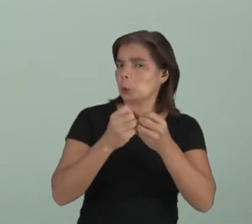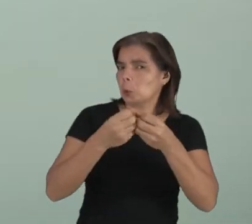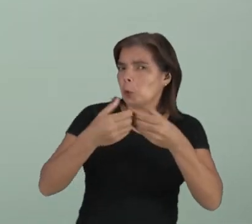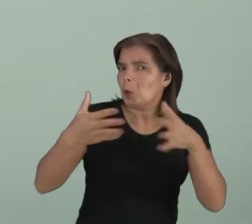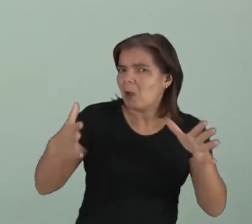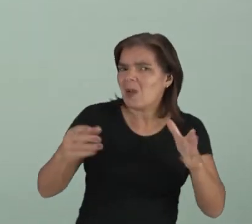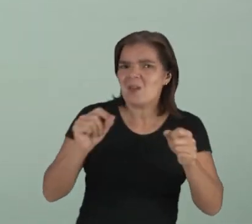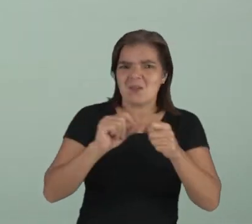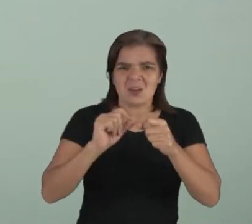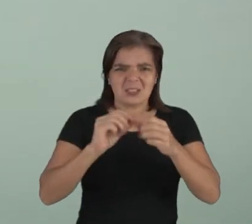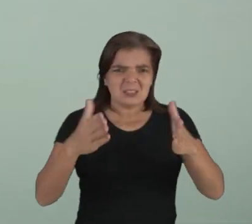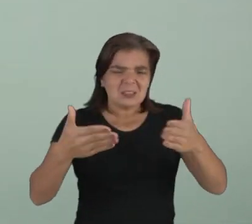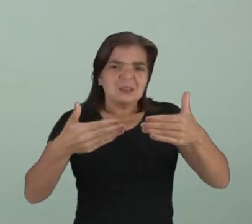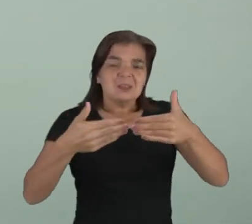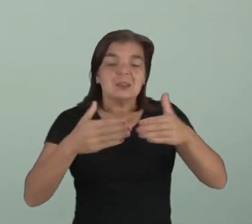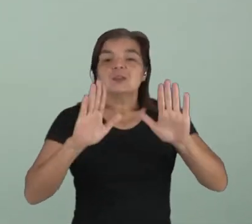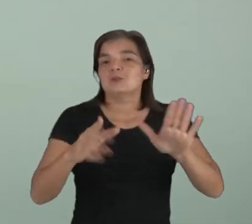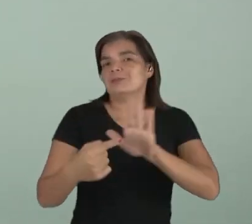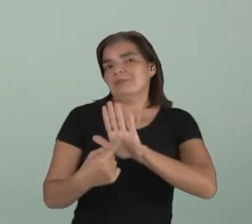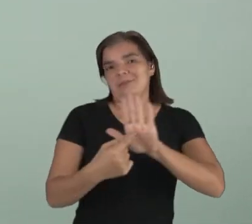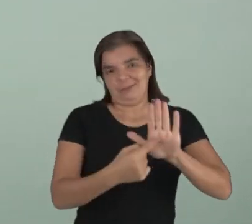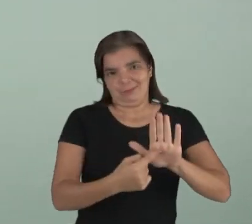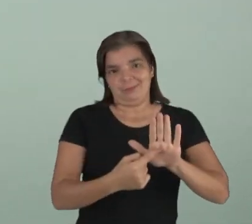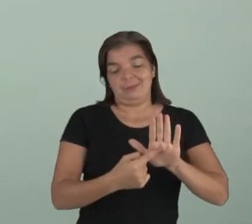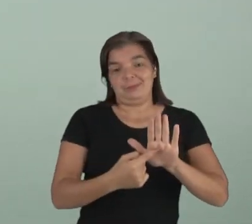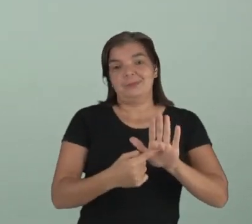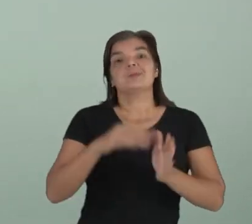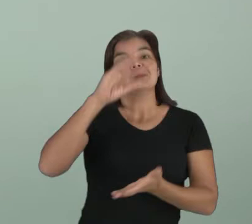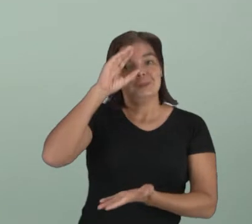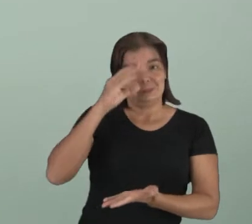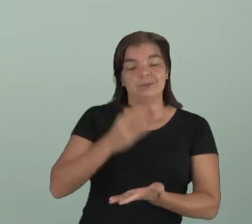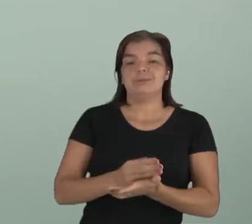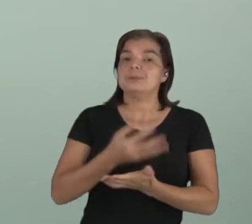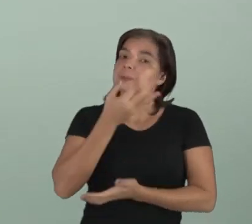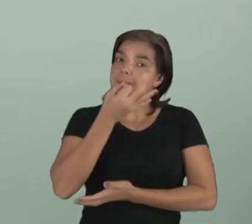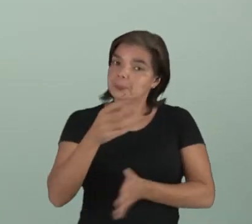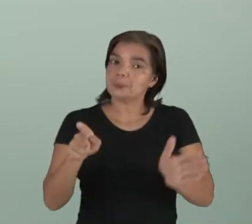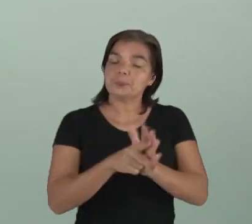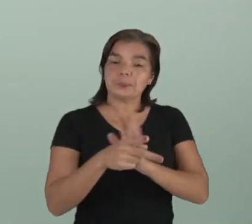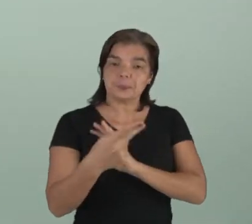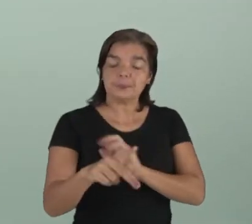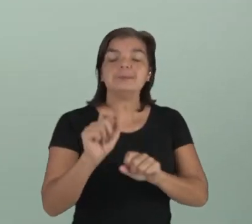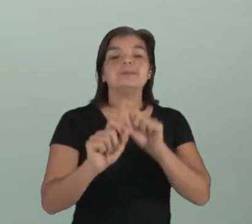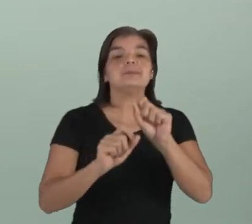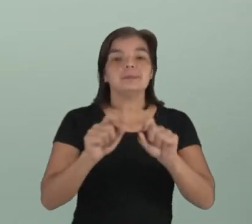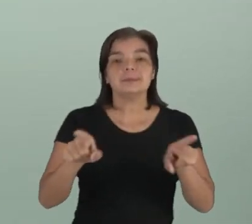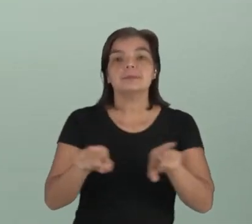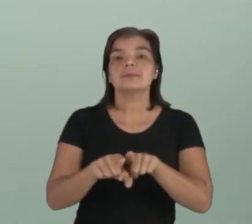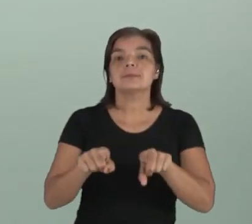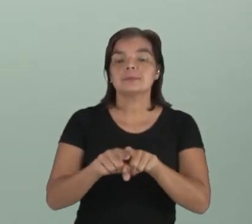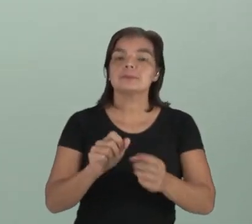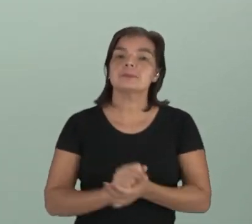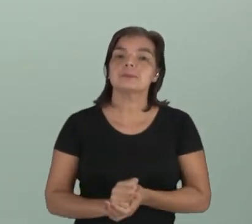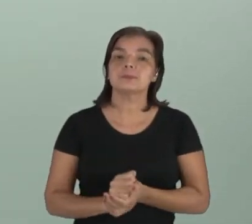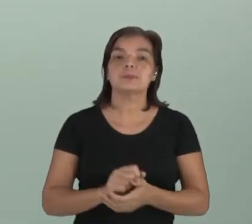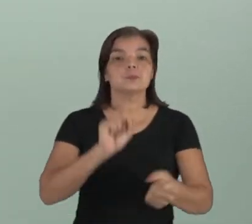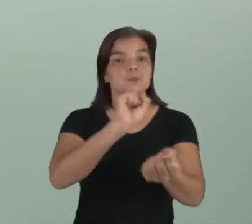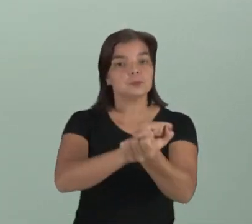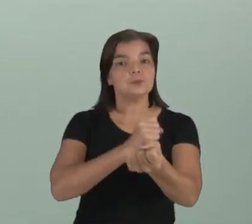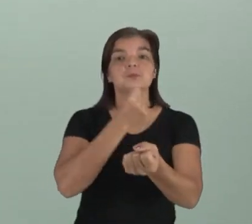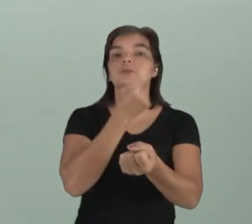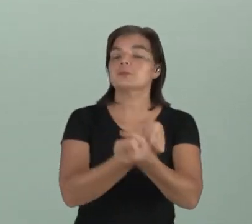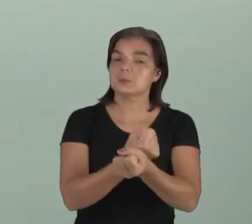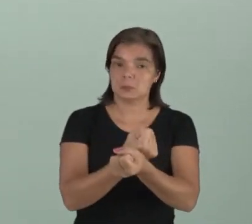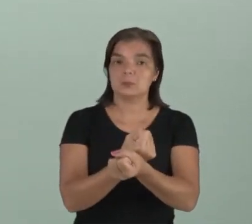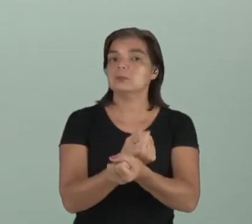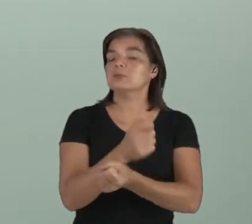isso, o fechamento do comércio, já demonstra a tese dele, o posicionamento dele, que é que o lockdown